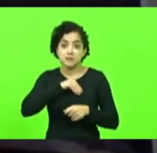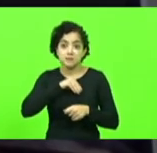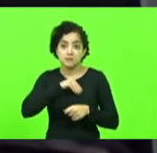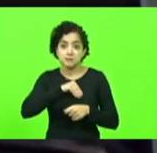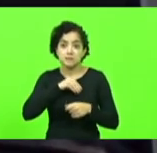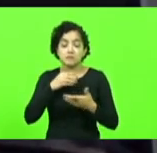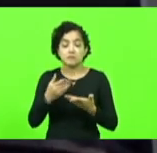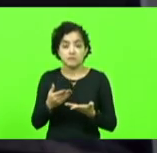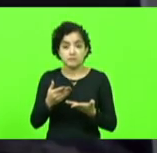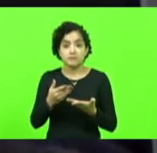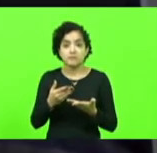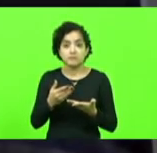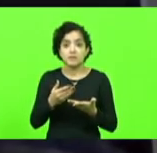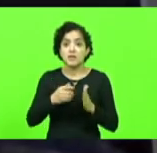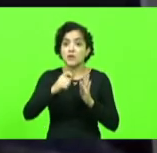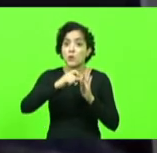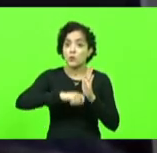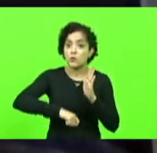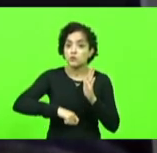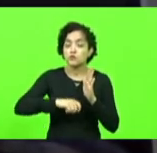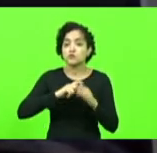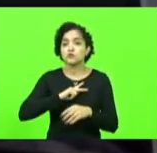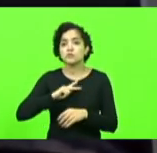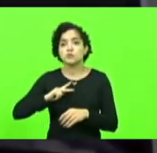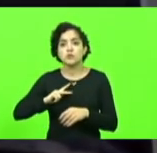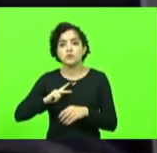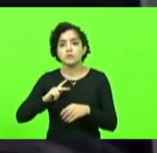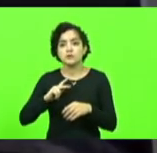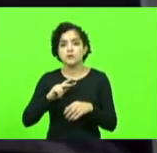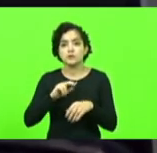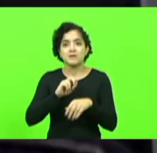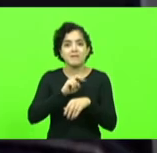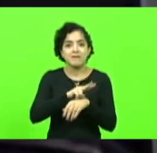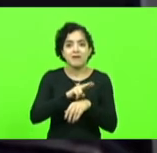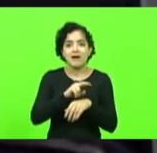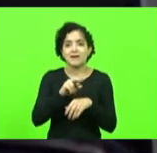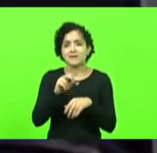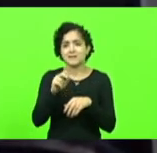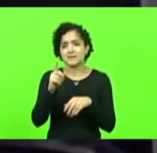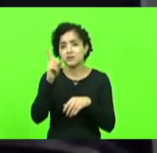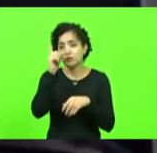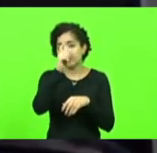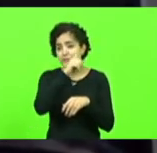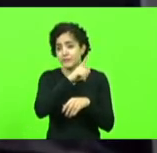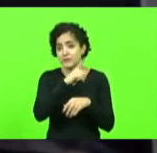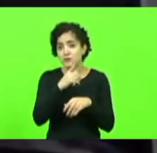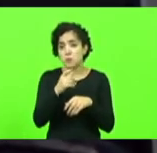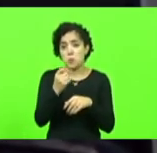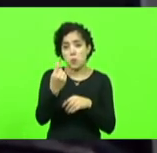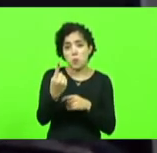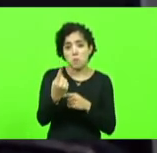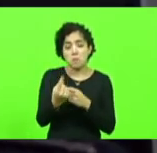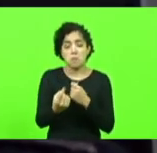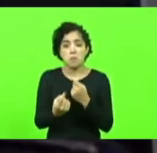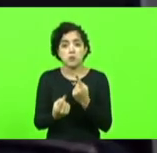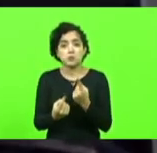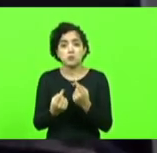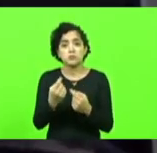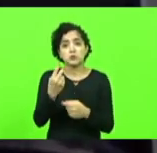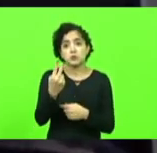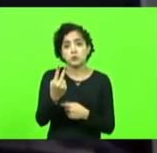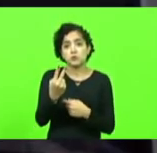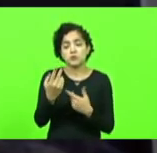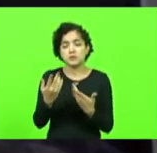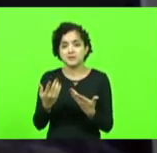ofertas em concursos públicos, quase não sai vagas para terapeutas ocupacionais. Quando sai, é uma vaga, duas vagas. Então,